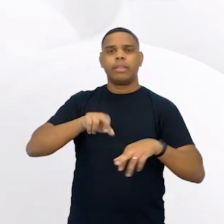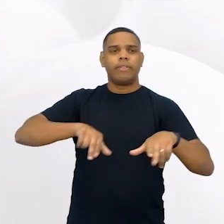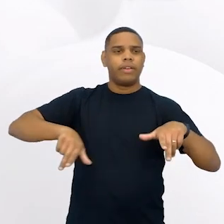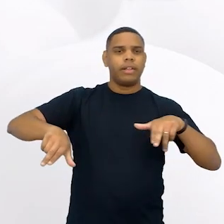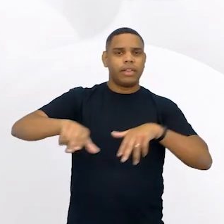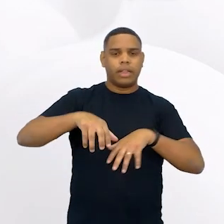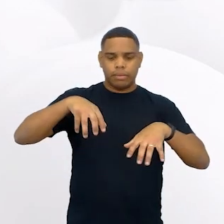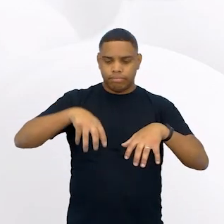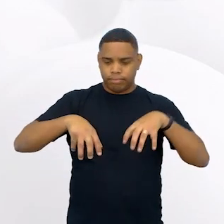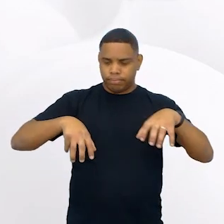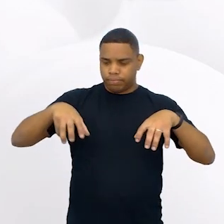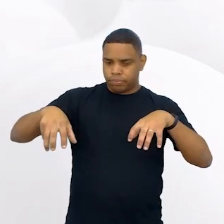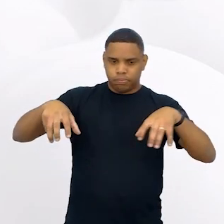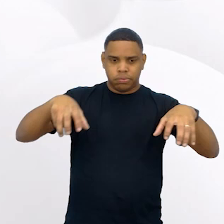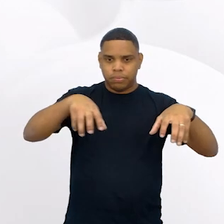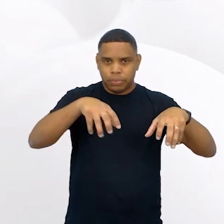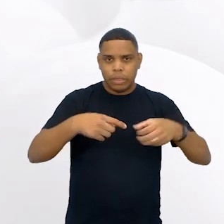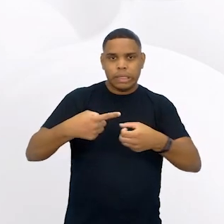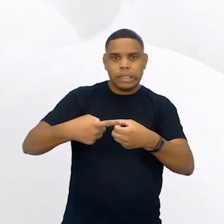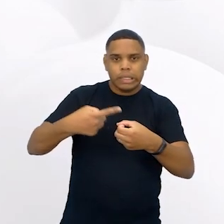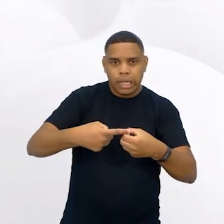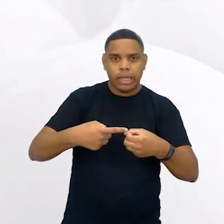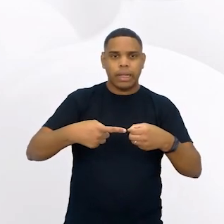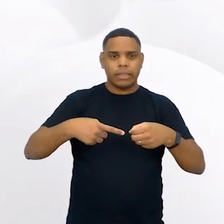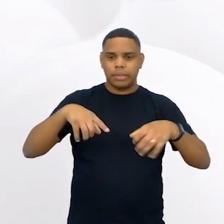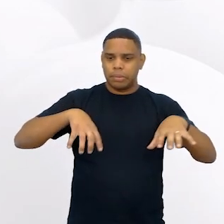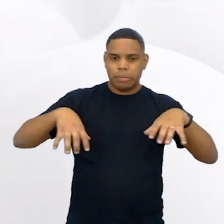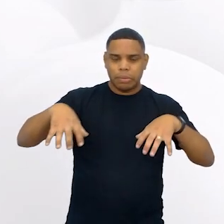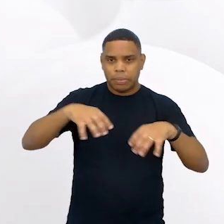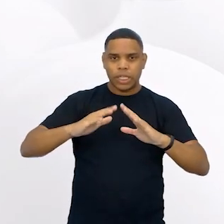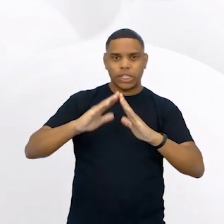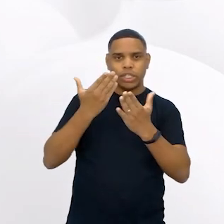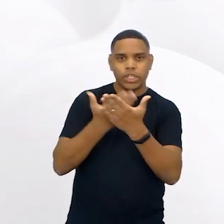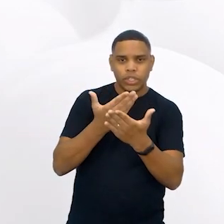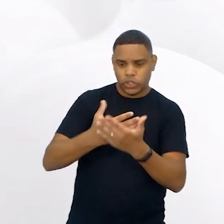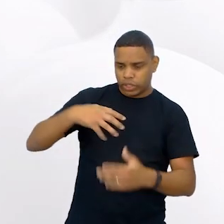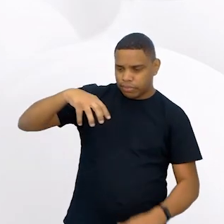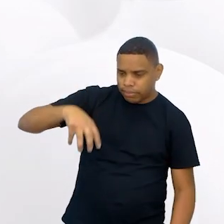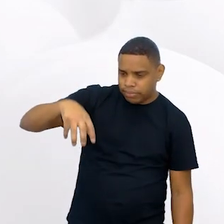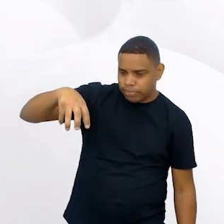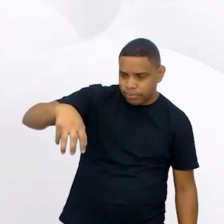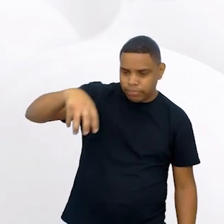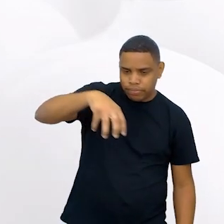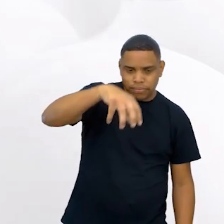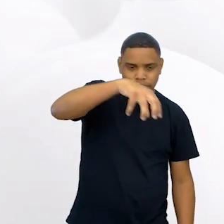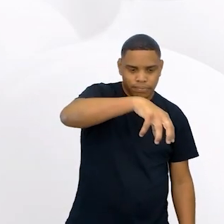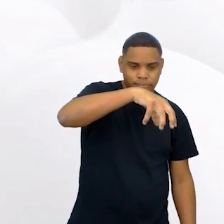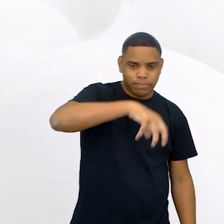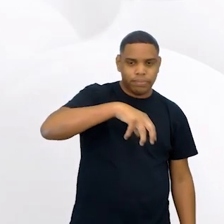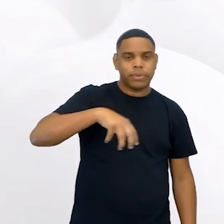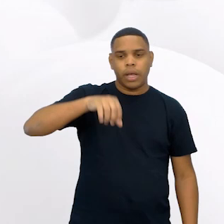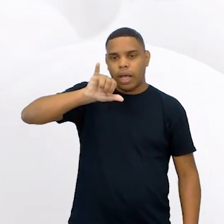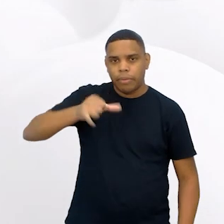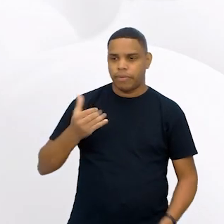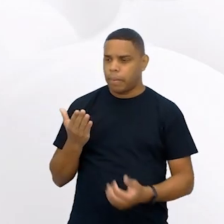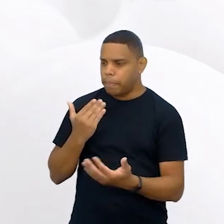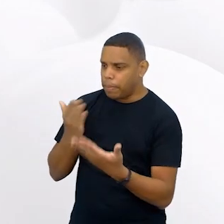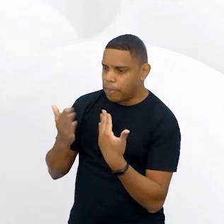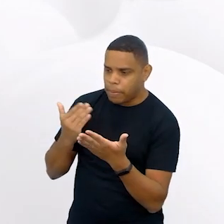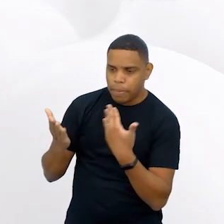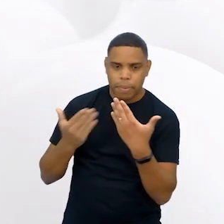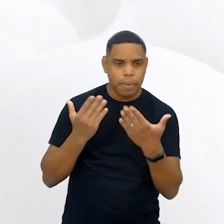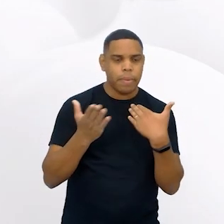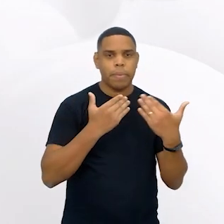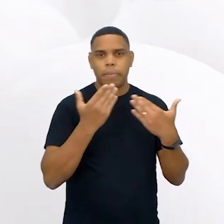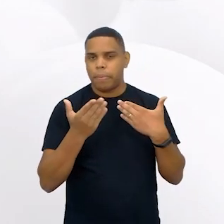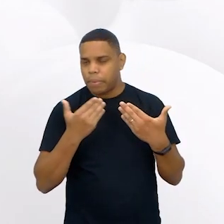contextos de realidades, de outras cidades, de contextos de escolas diferentes, para fazer essa formação continuada